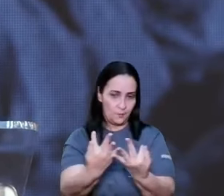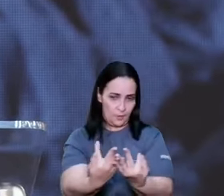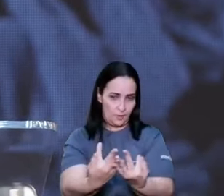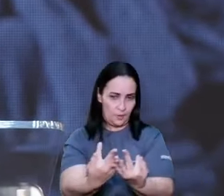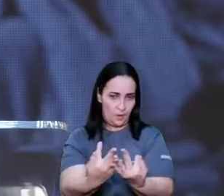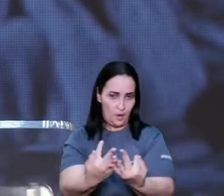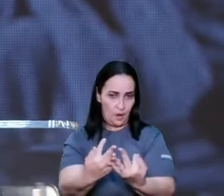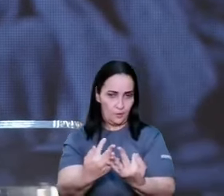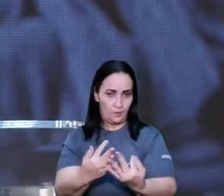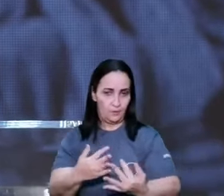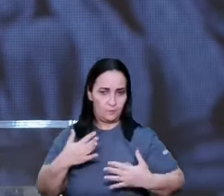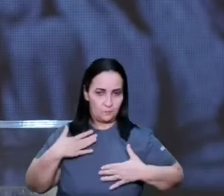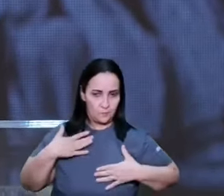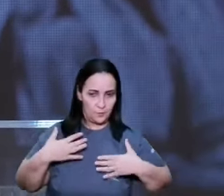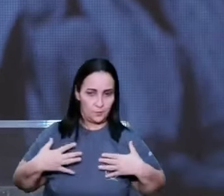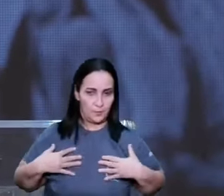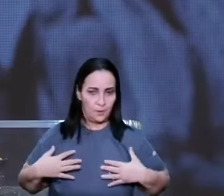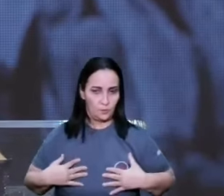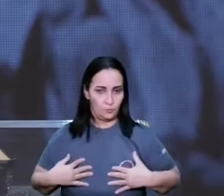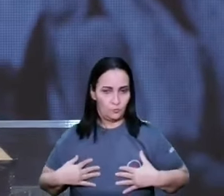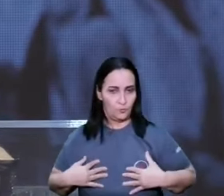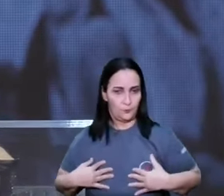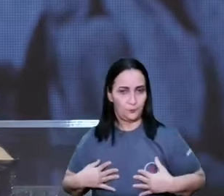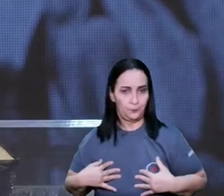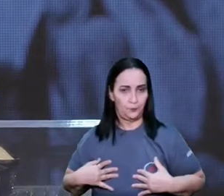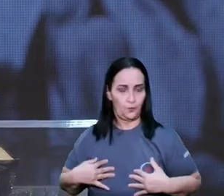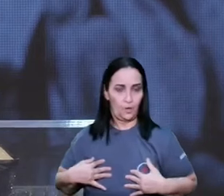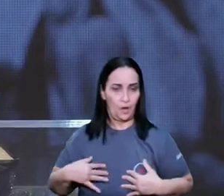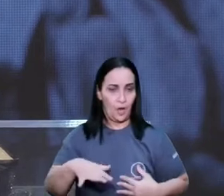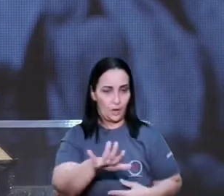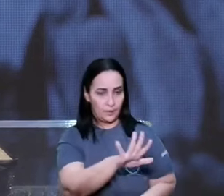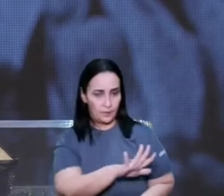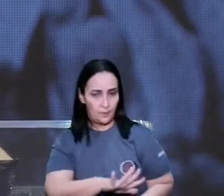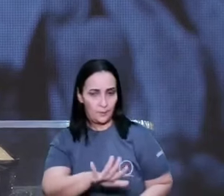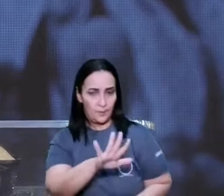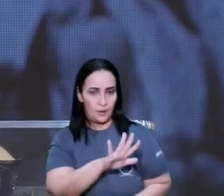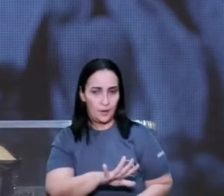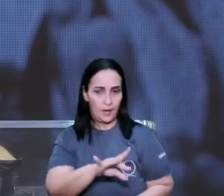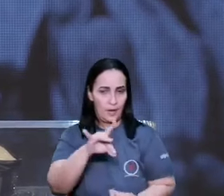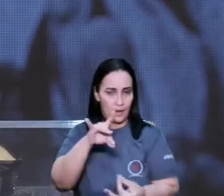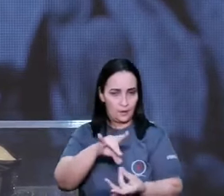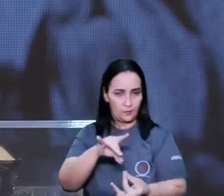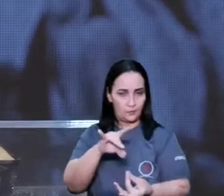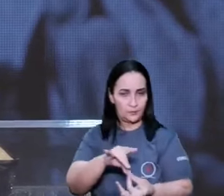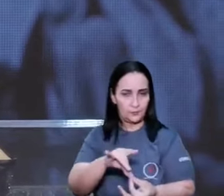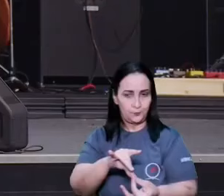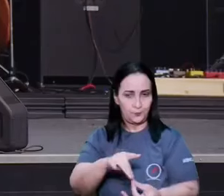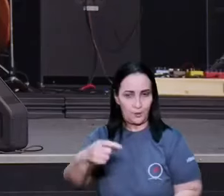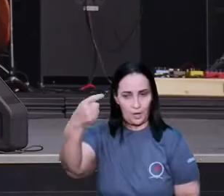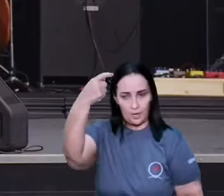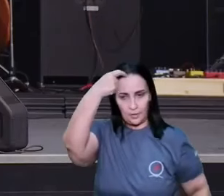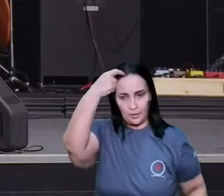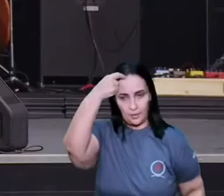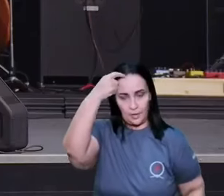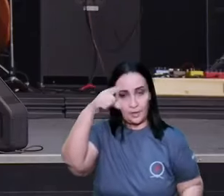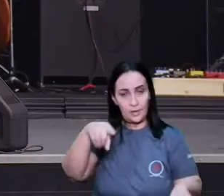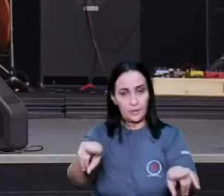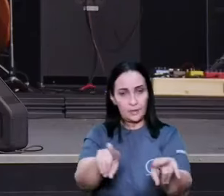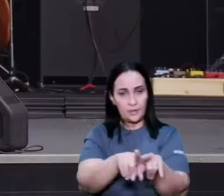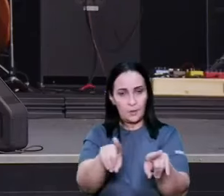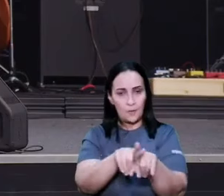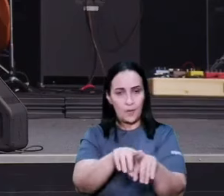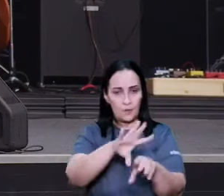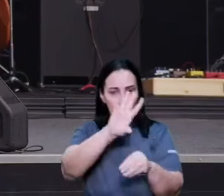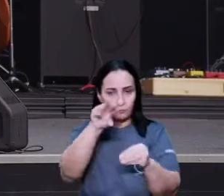físico mas também no aspecto esp e psíquico Jesus vai resumir